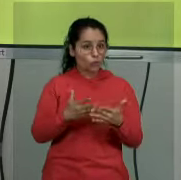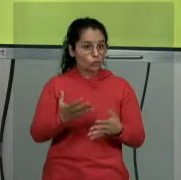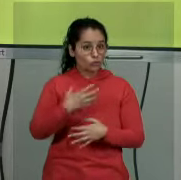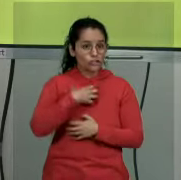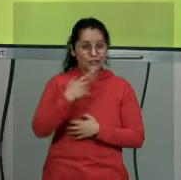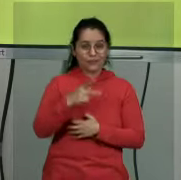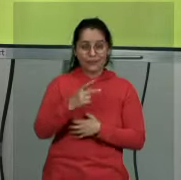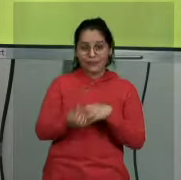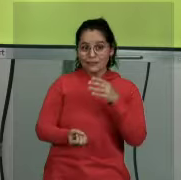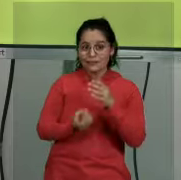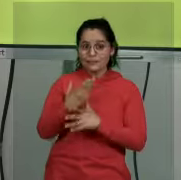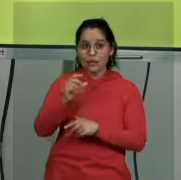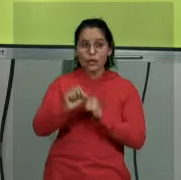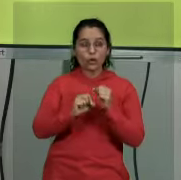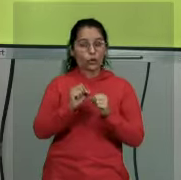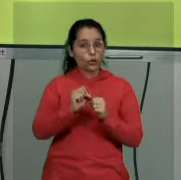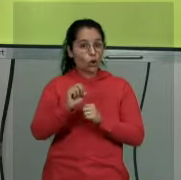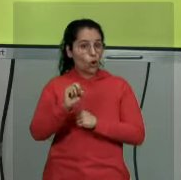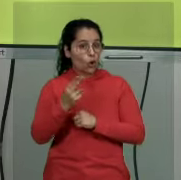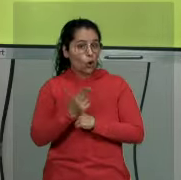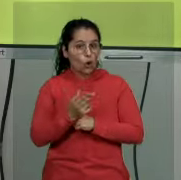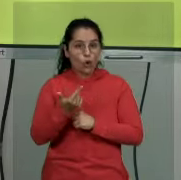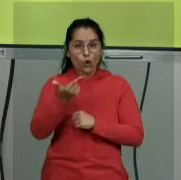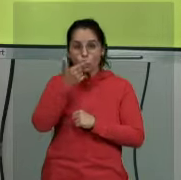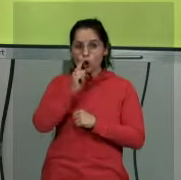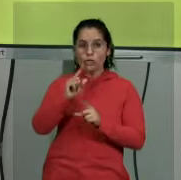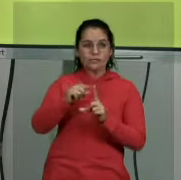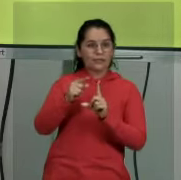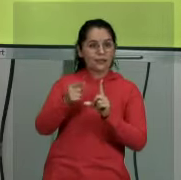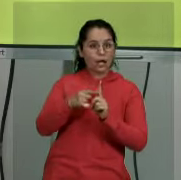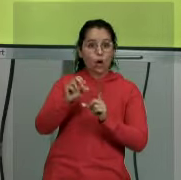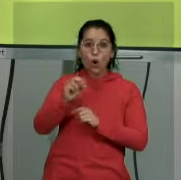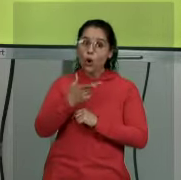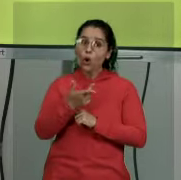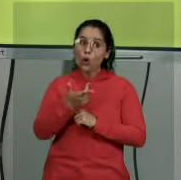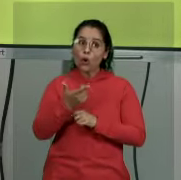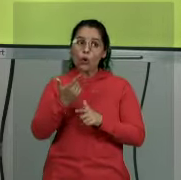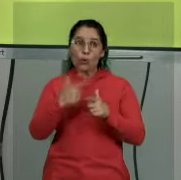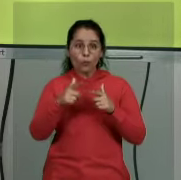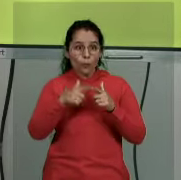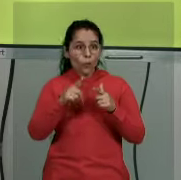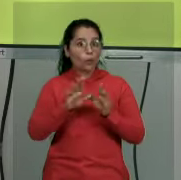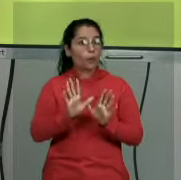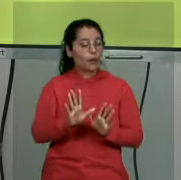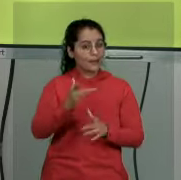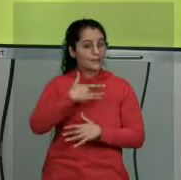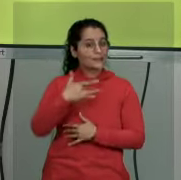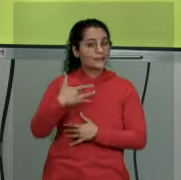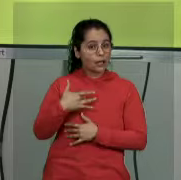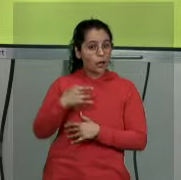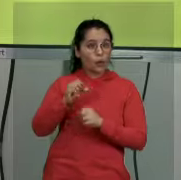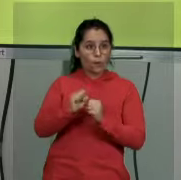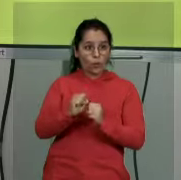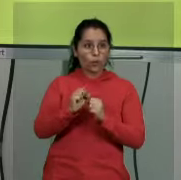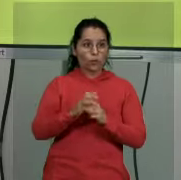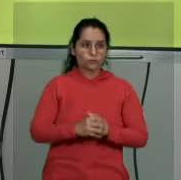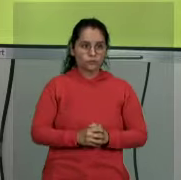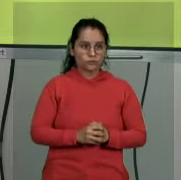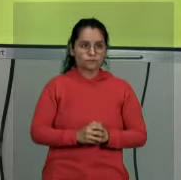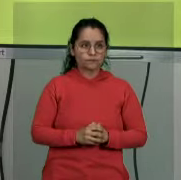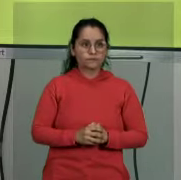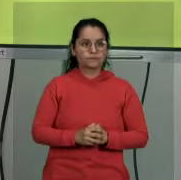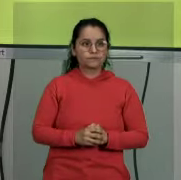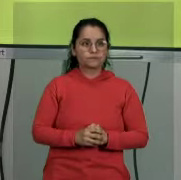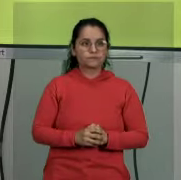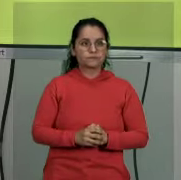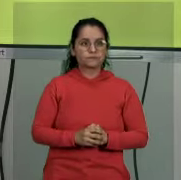isso vai gerar ou infertilidade, ou quando tiver um filho com algum, entre aspas, né, algum defeito. Entre